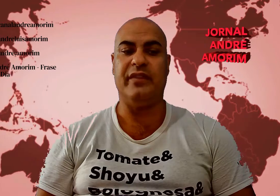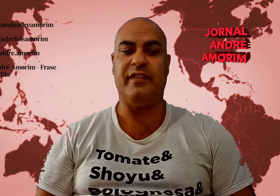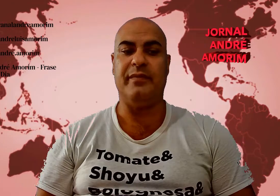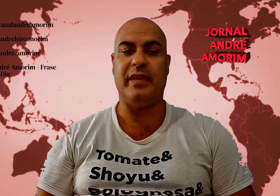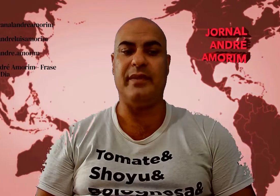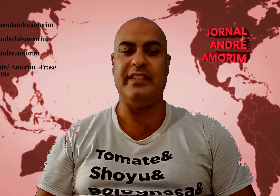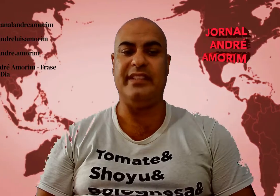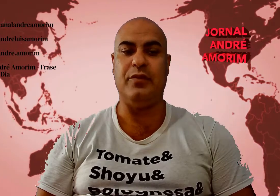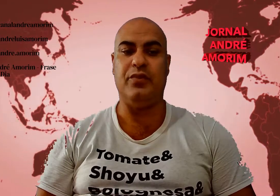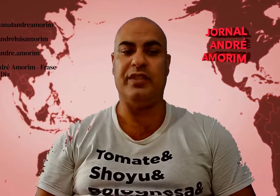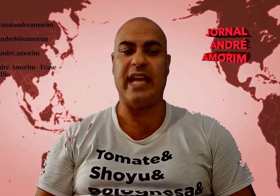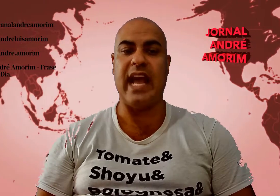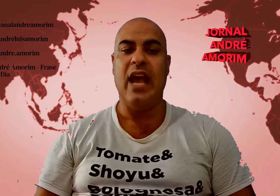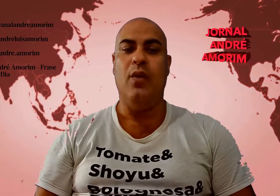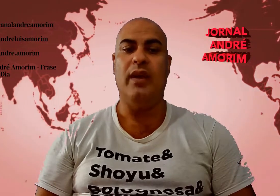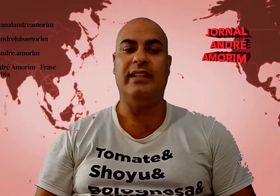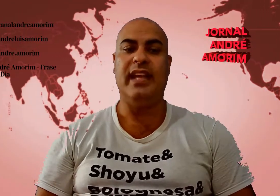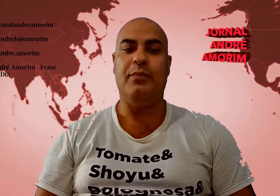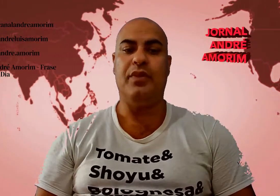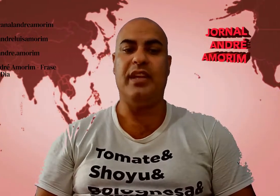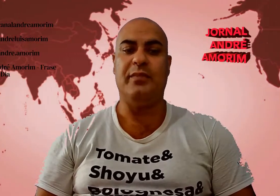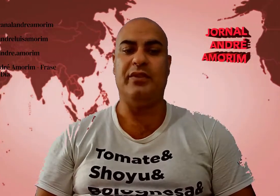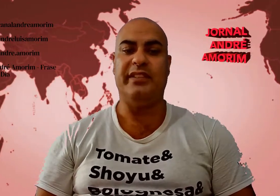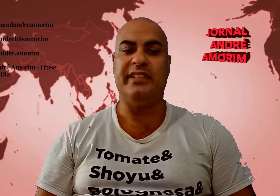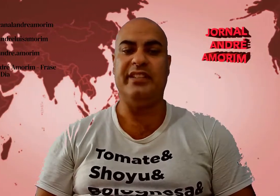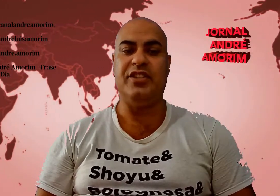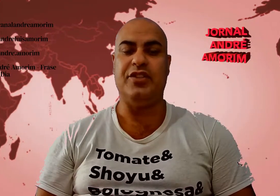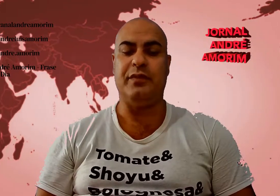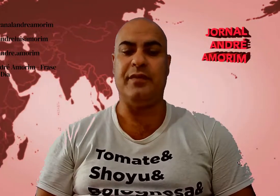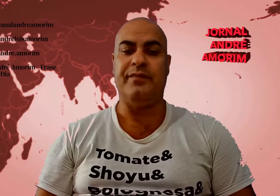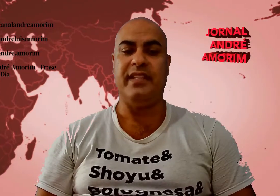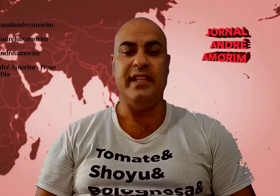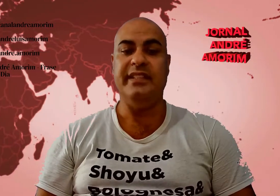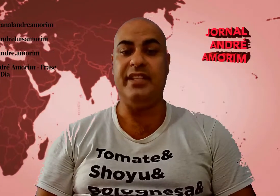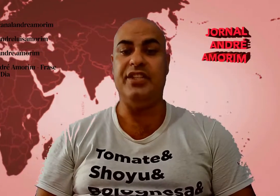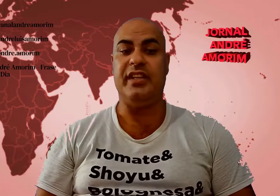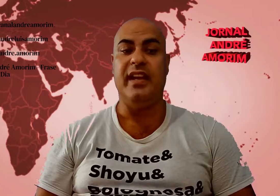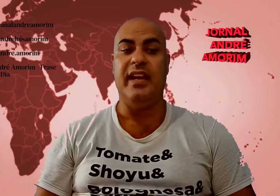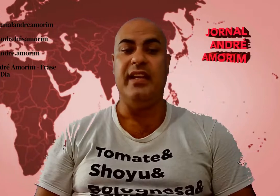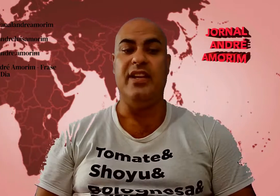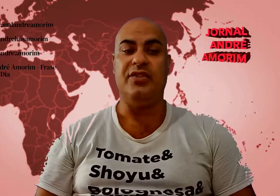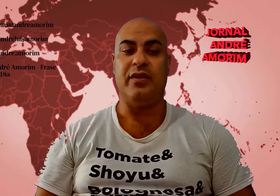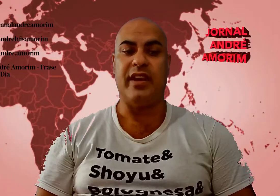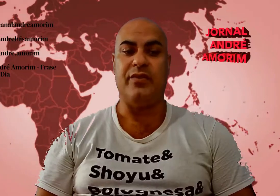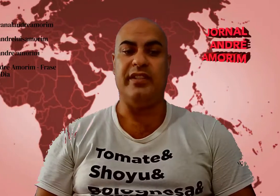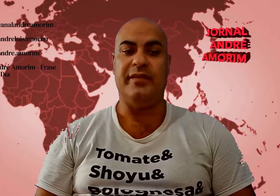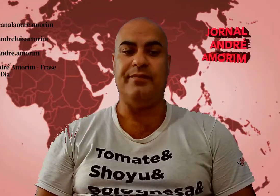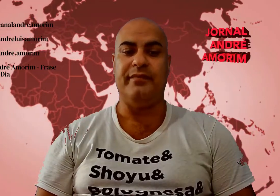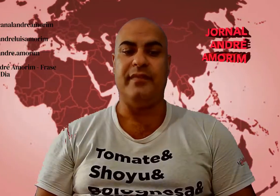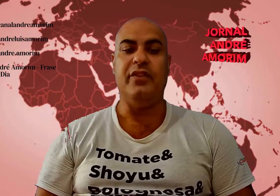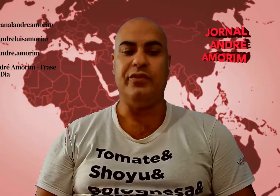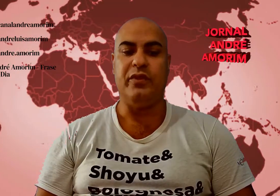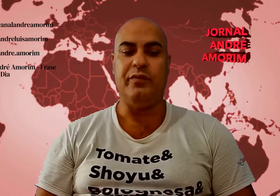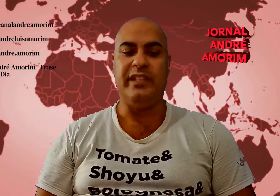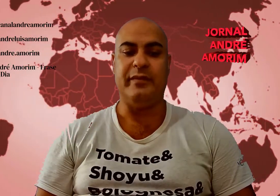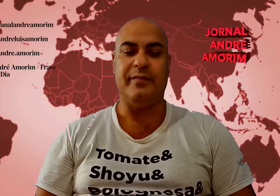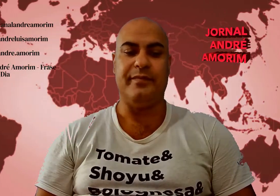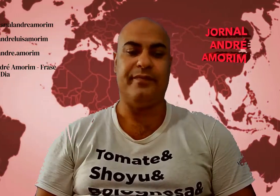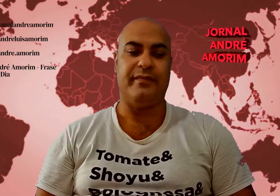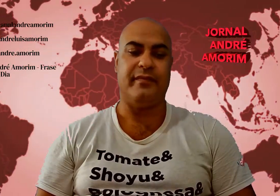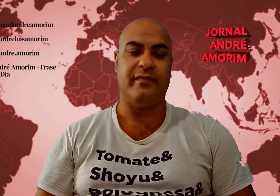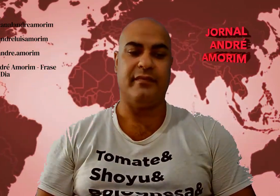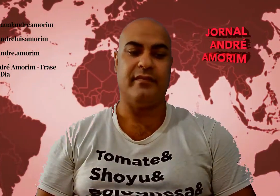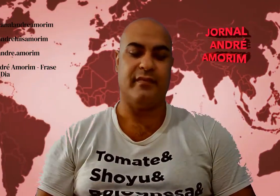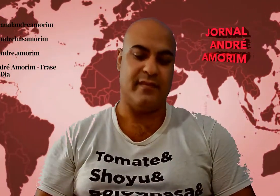pessoas que não estou afim para aparecer ou postar. Ou até porque as pessoas exigem de mim. E exigem. Antes de qualquer coisa, eu sou eu